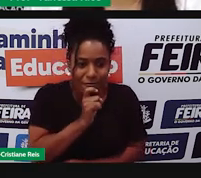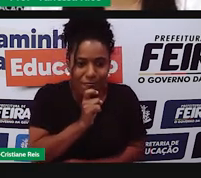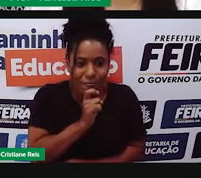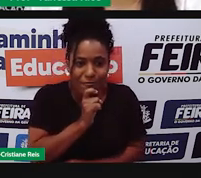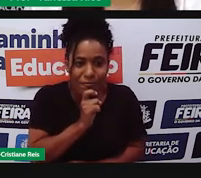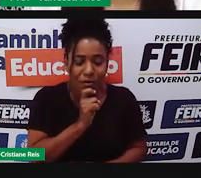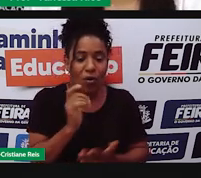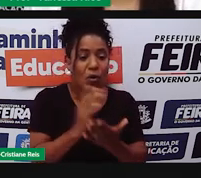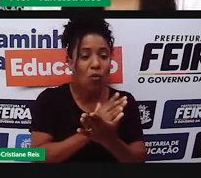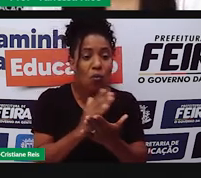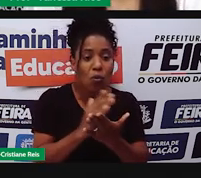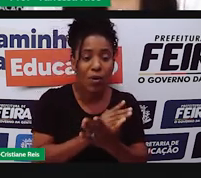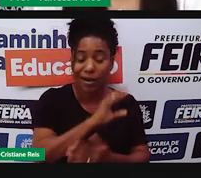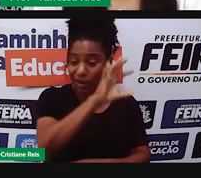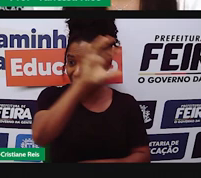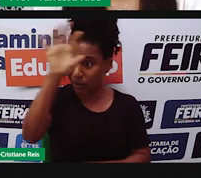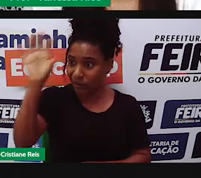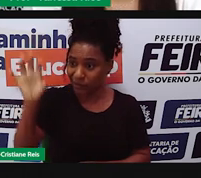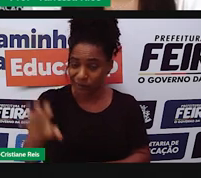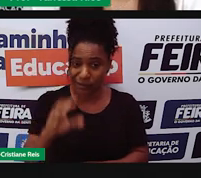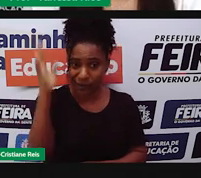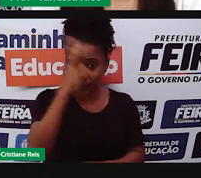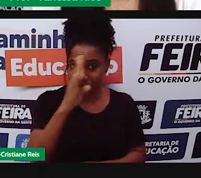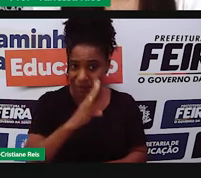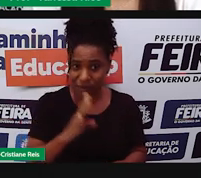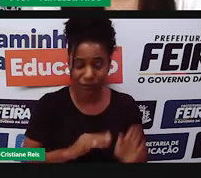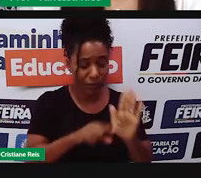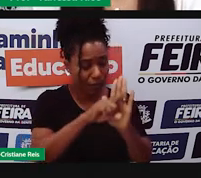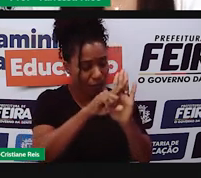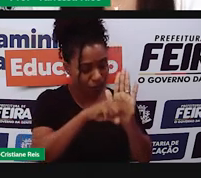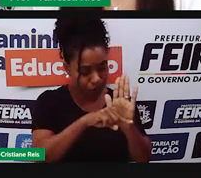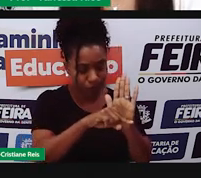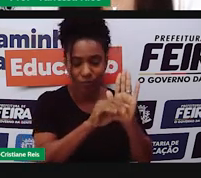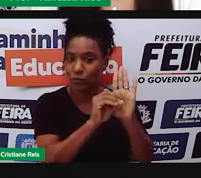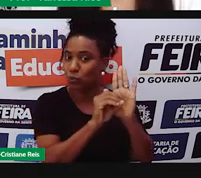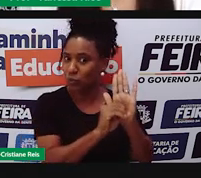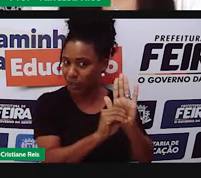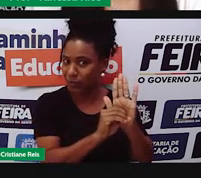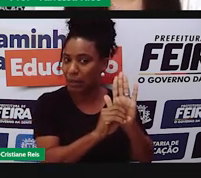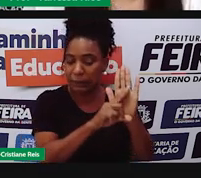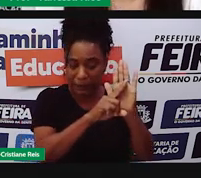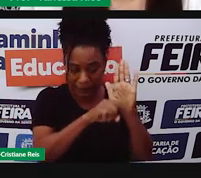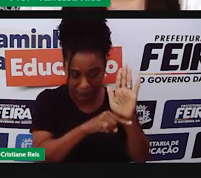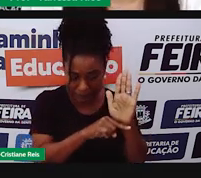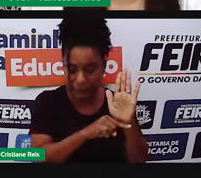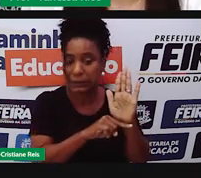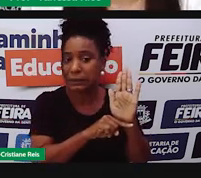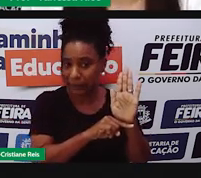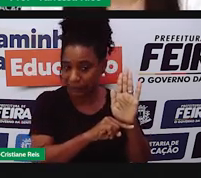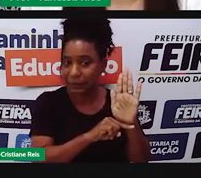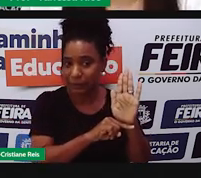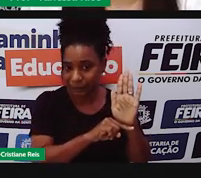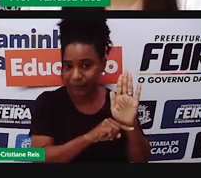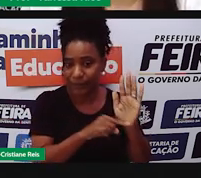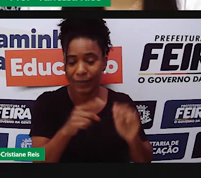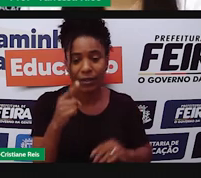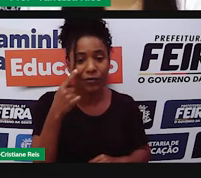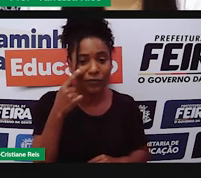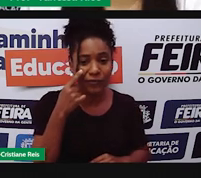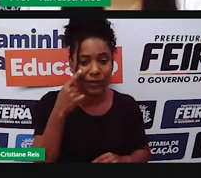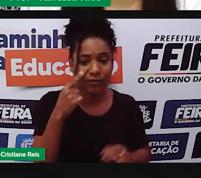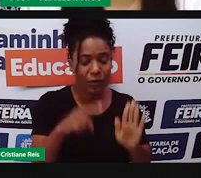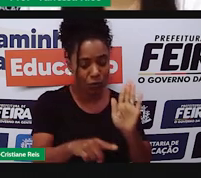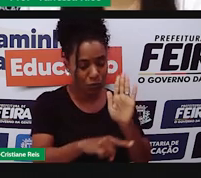no Brasil em que esse grau vai perto de zero e às vezes abaixo de zero. Quando aparece esse númerozinho aí